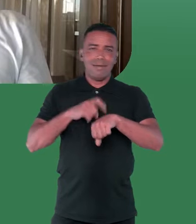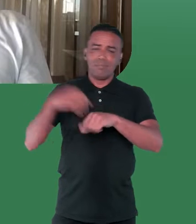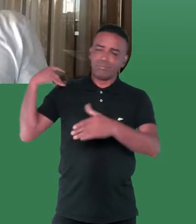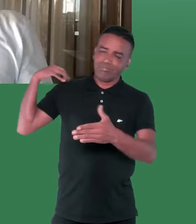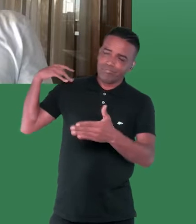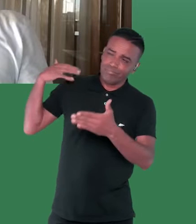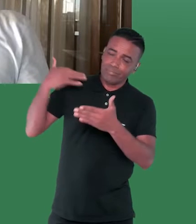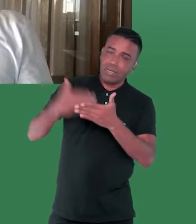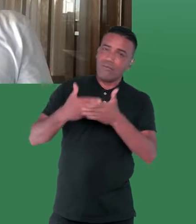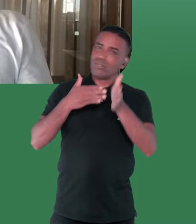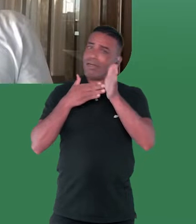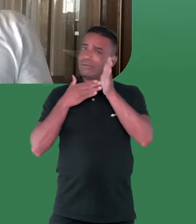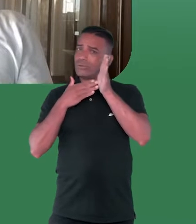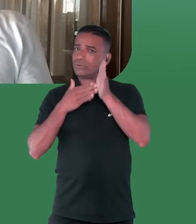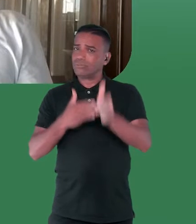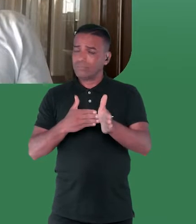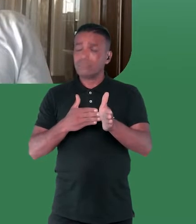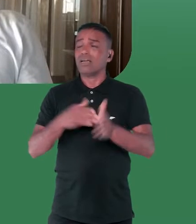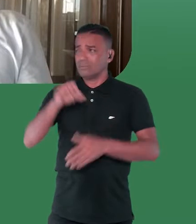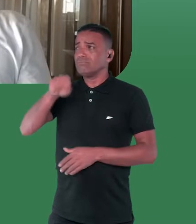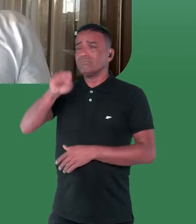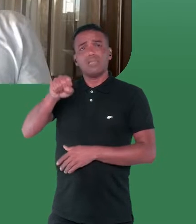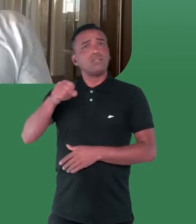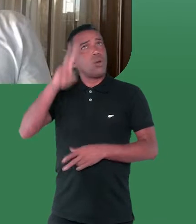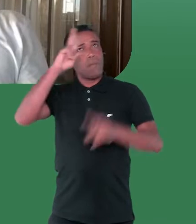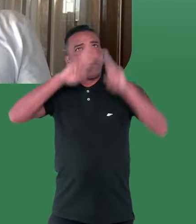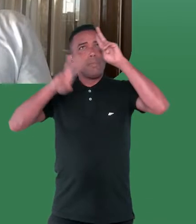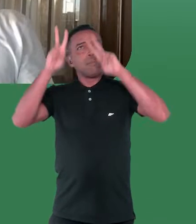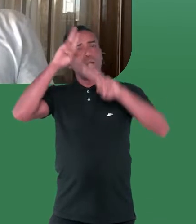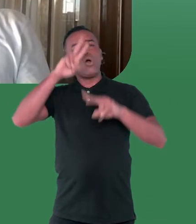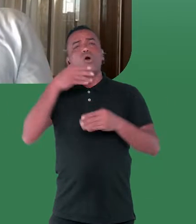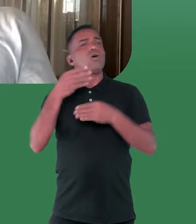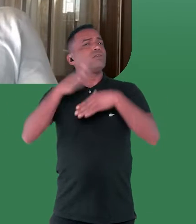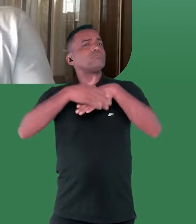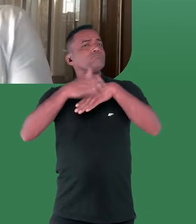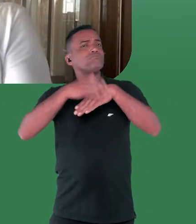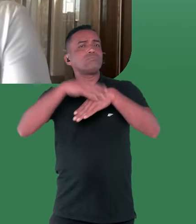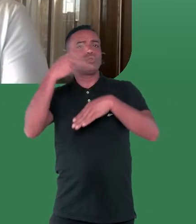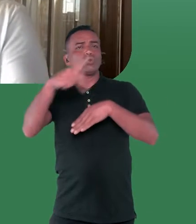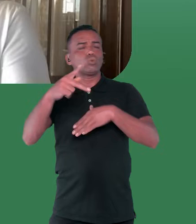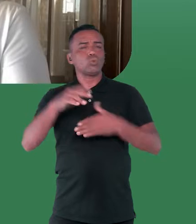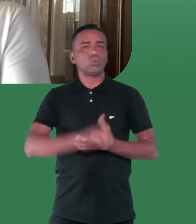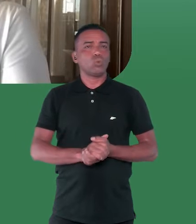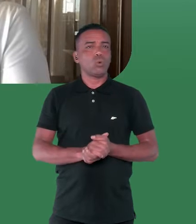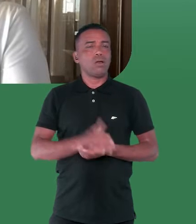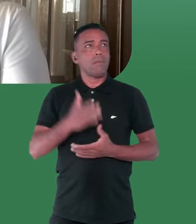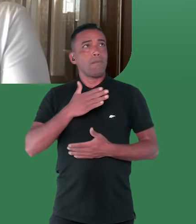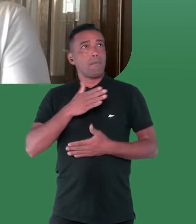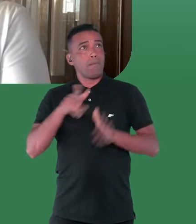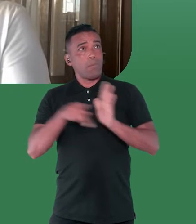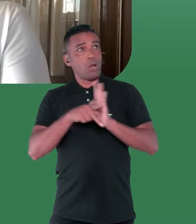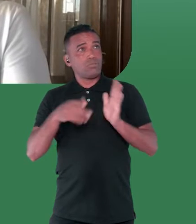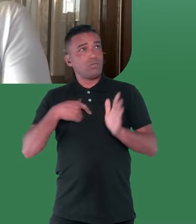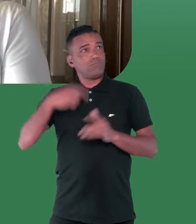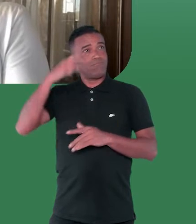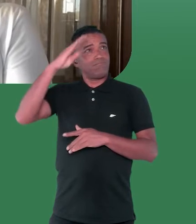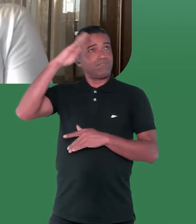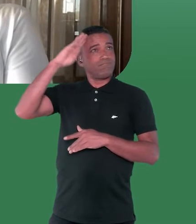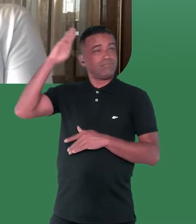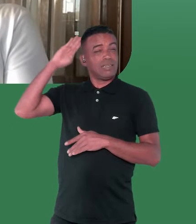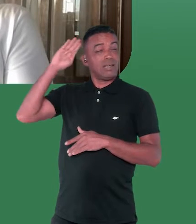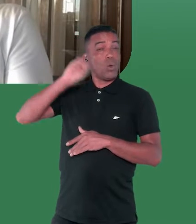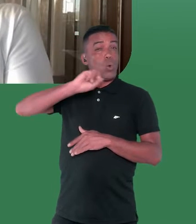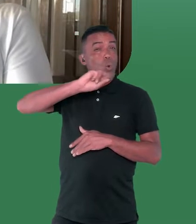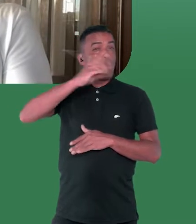que você se guiou? Como que você buscou essas memórias suas? Foi mesmo assim lá no seu intelecto ou você tinha alguma coisa